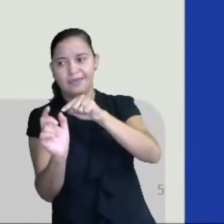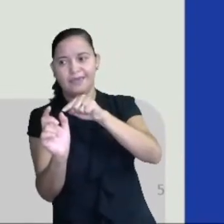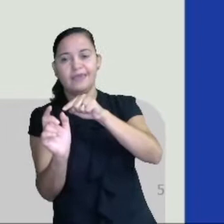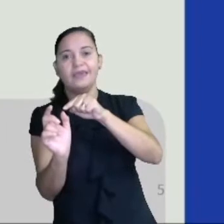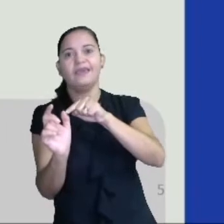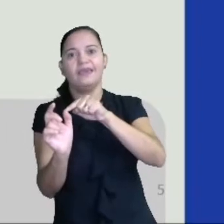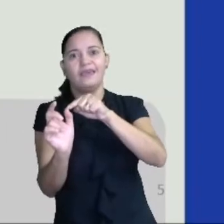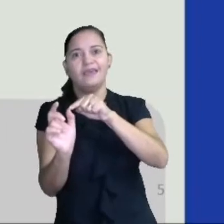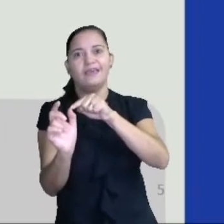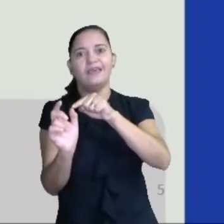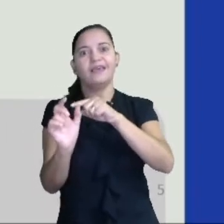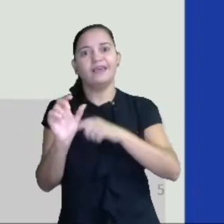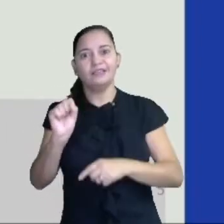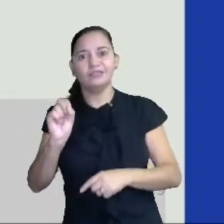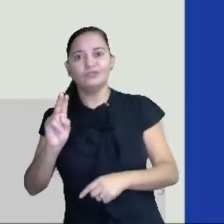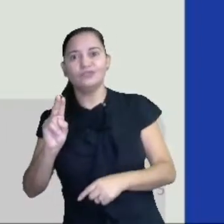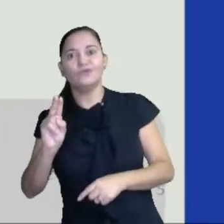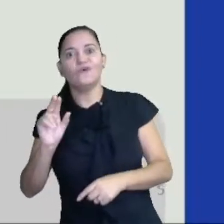palavra,